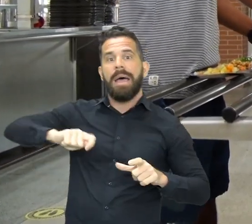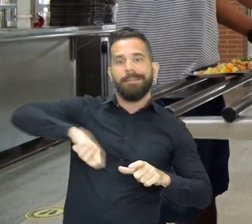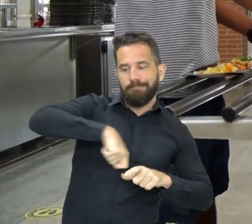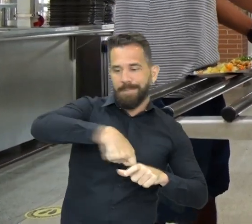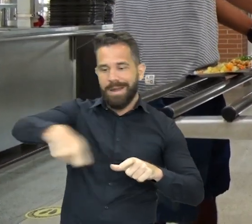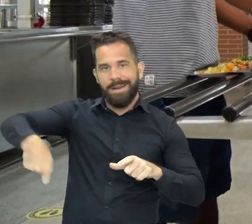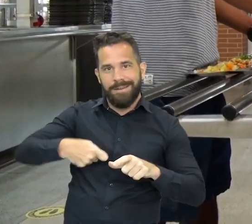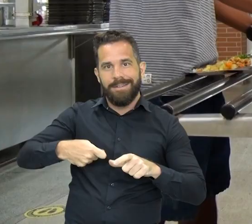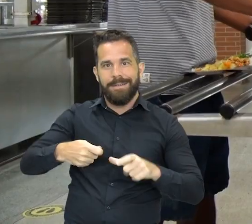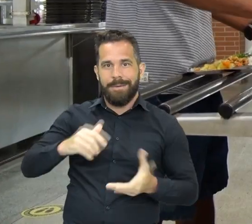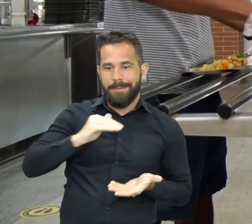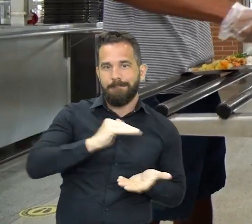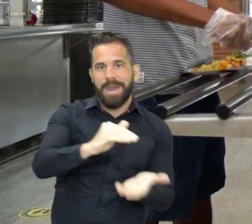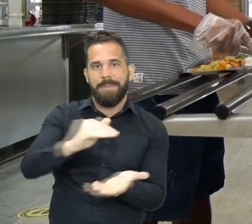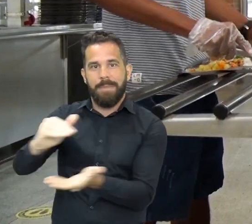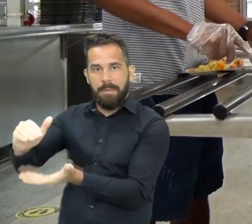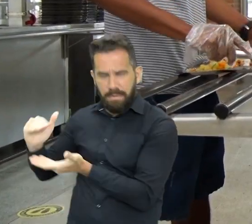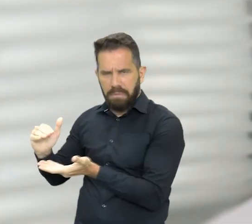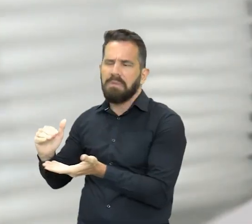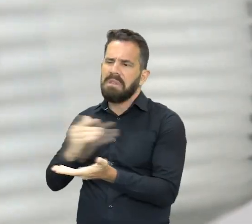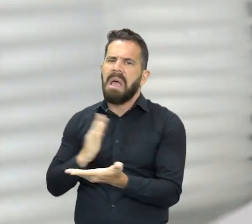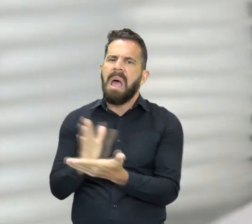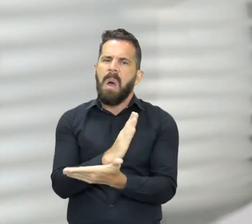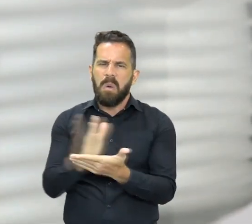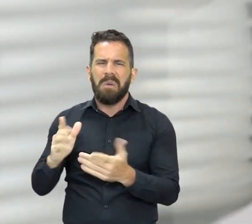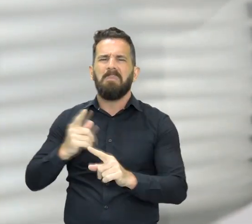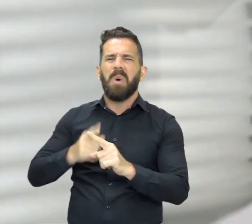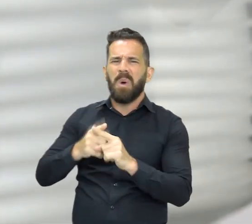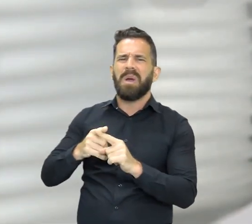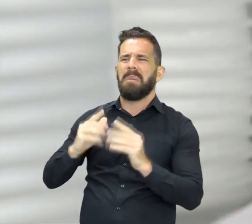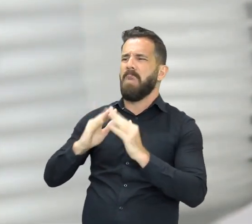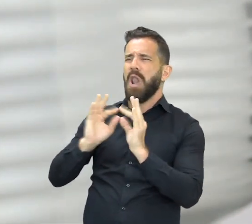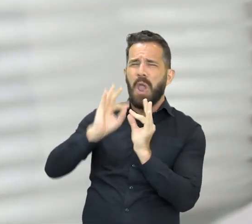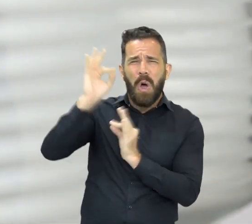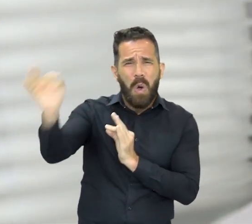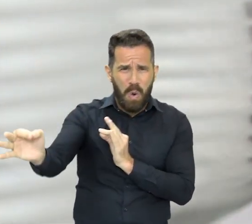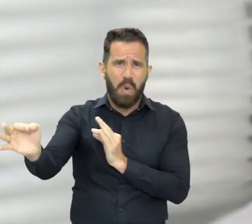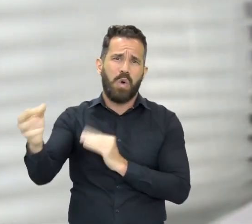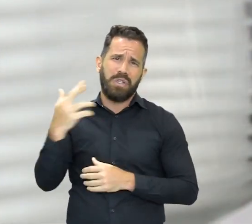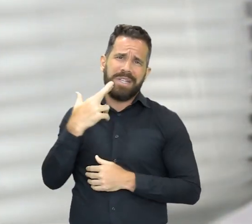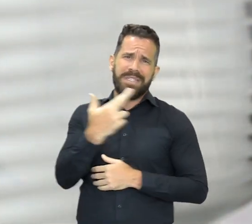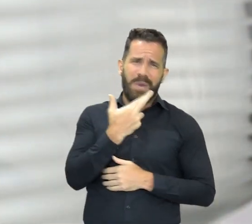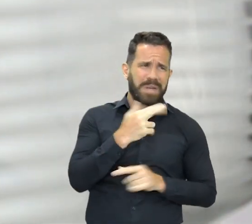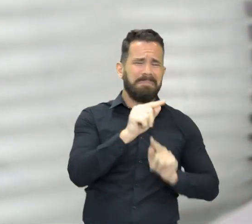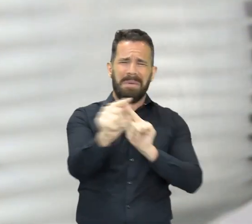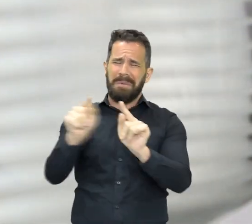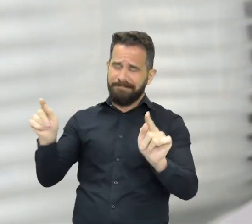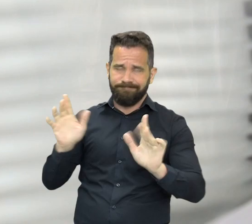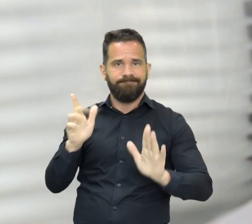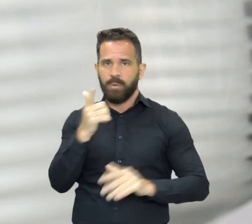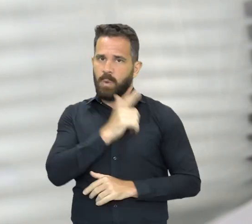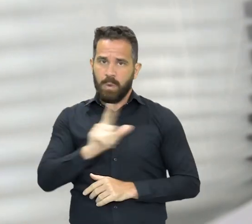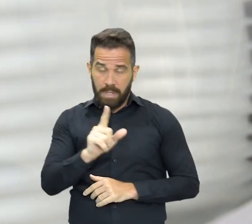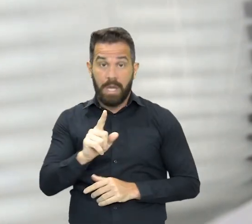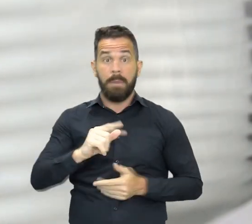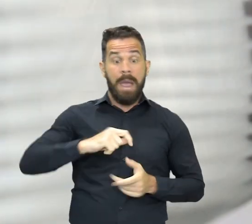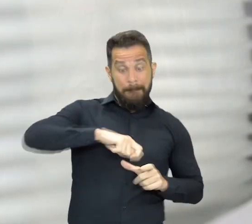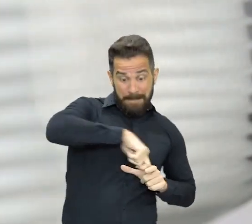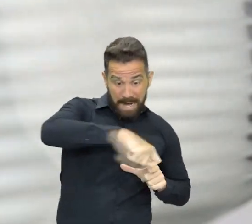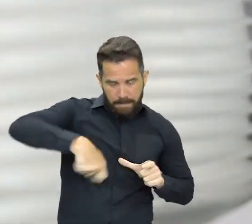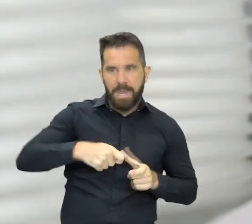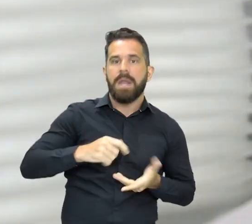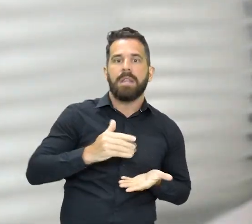que ser fechado, nós passamos a fornecer marmitas. O alcance das marmitas era muito baixo, porque a maioria morava muito longe